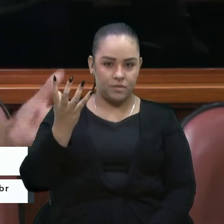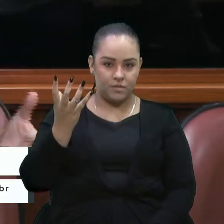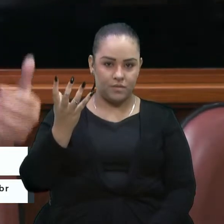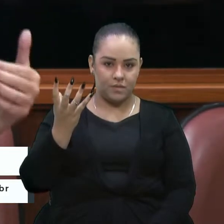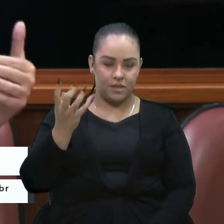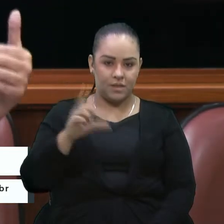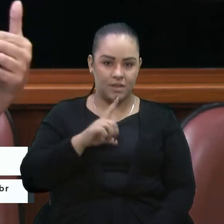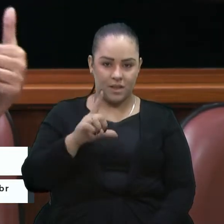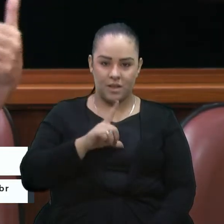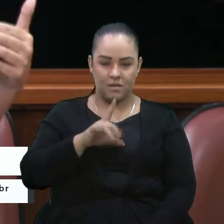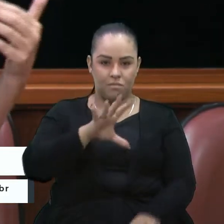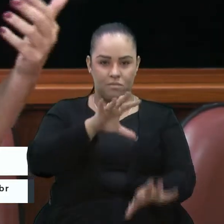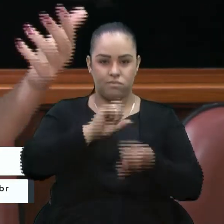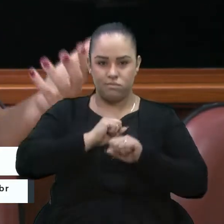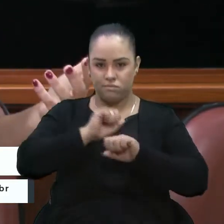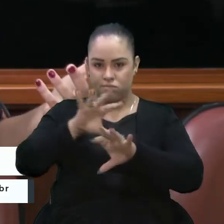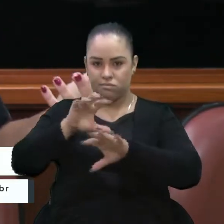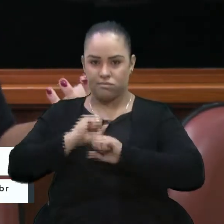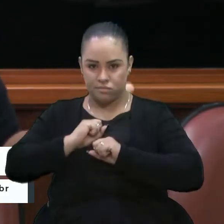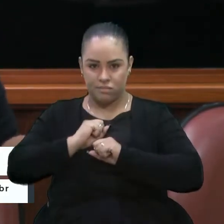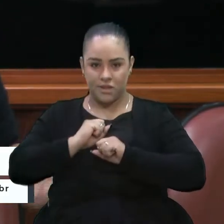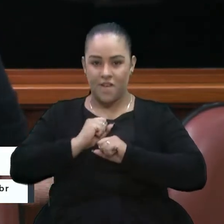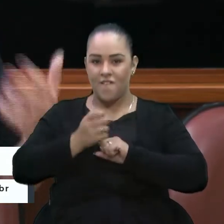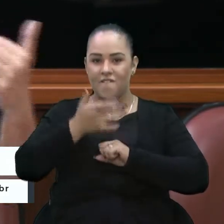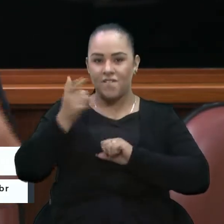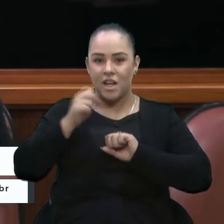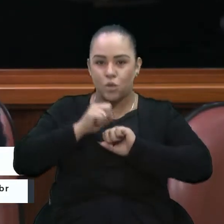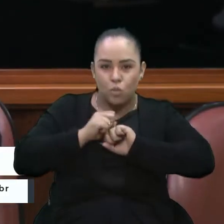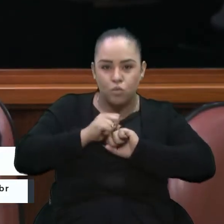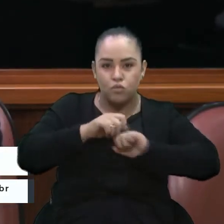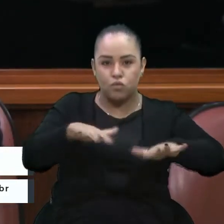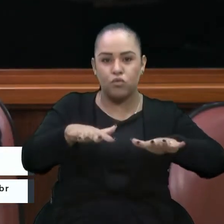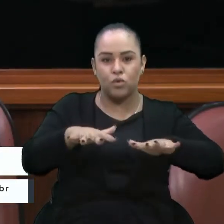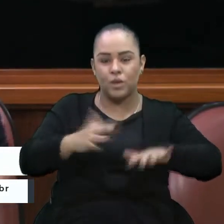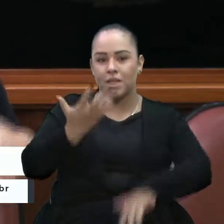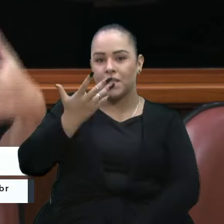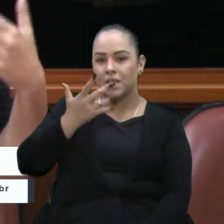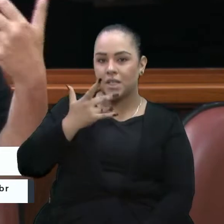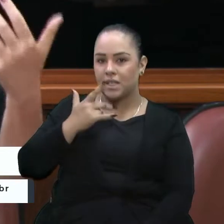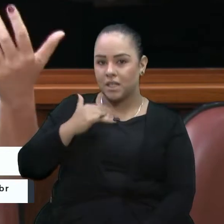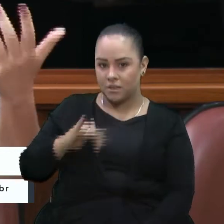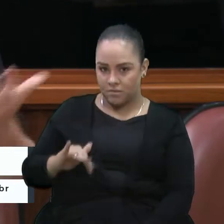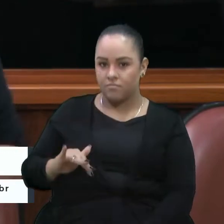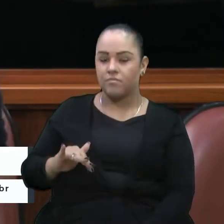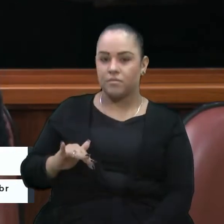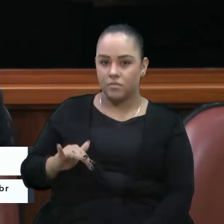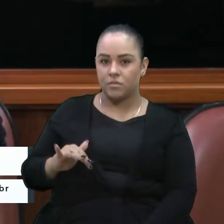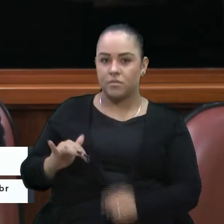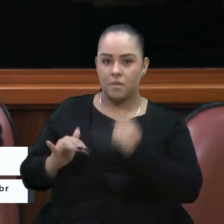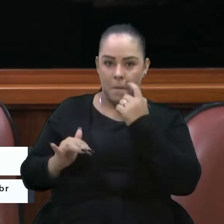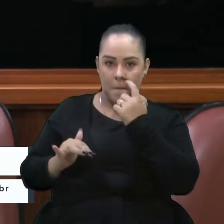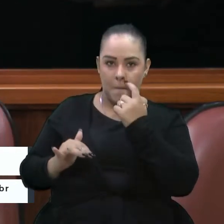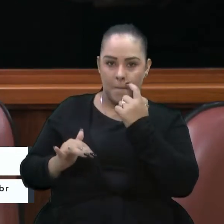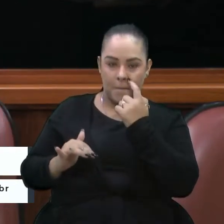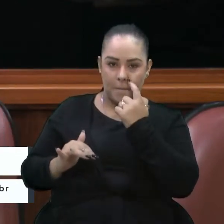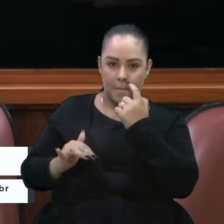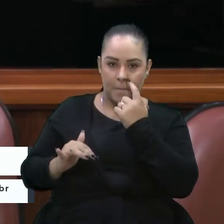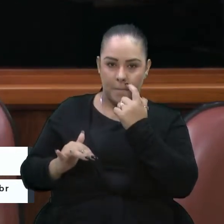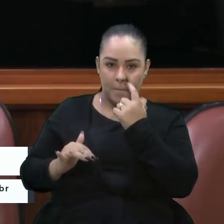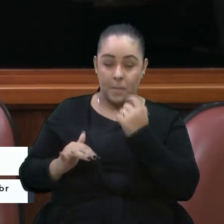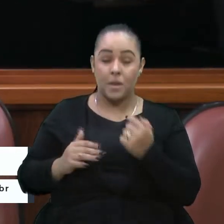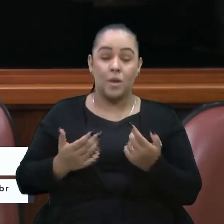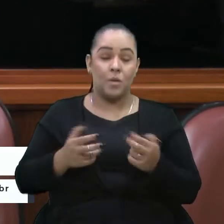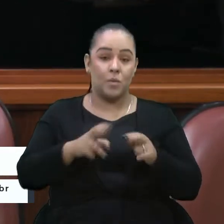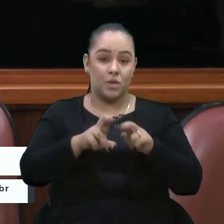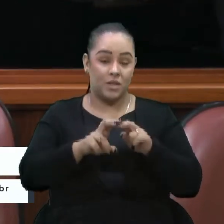viral, né, de transmissibilidade das crianças numa situação dessas.